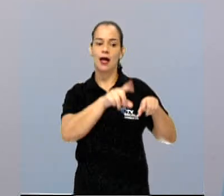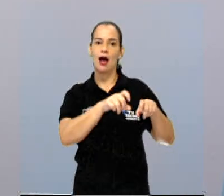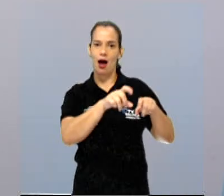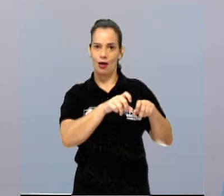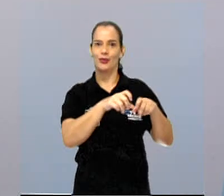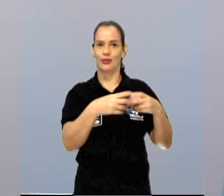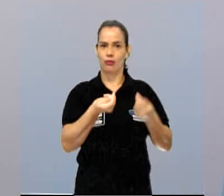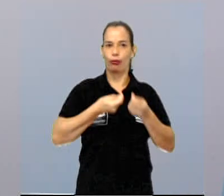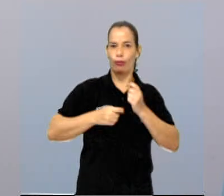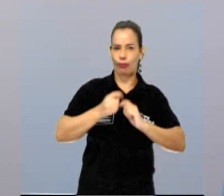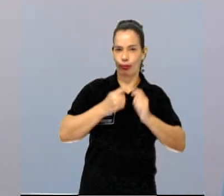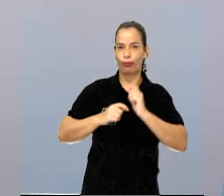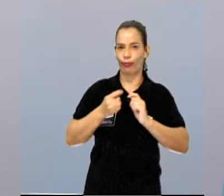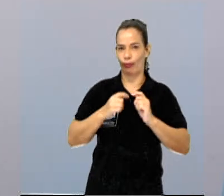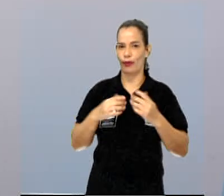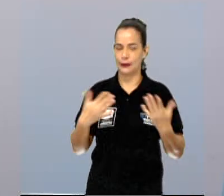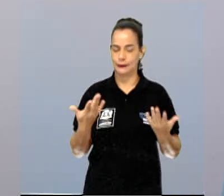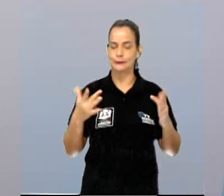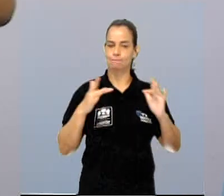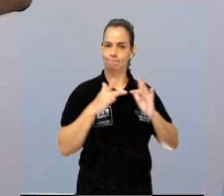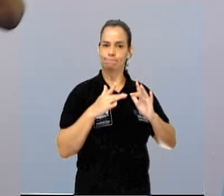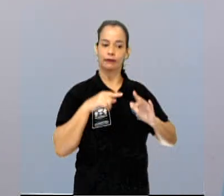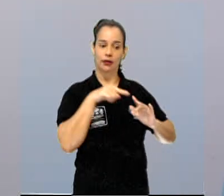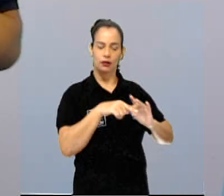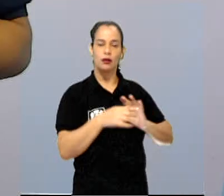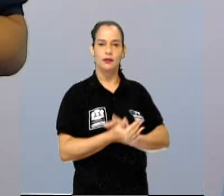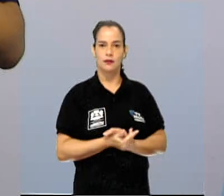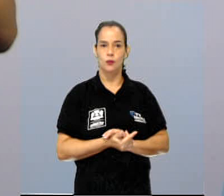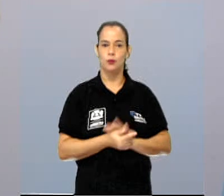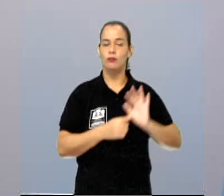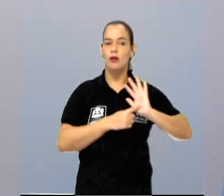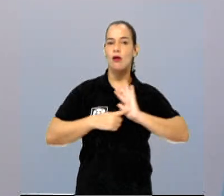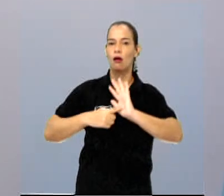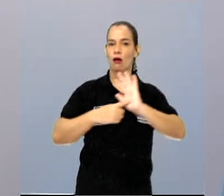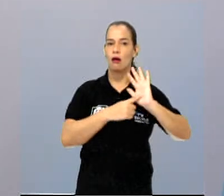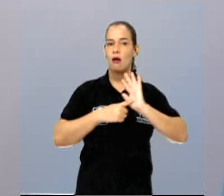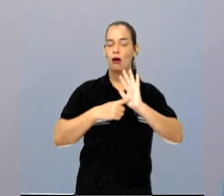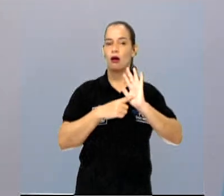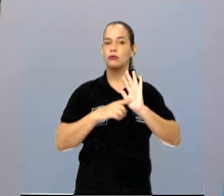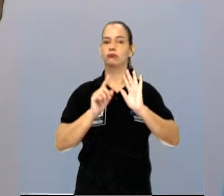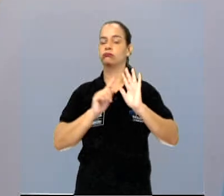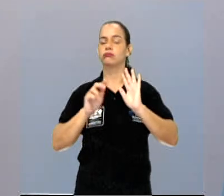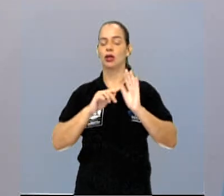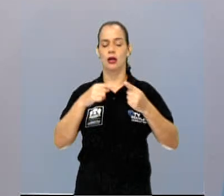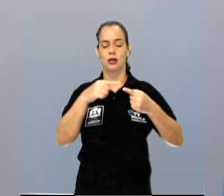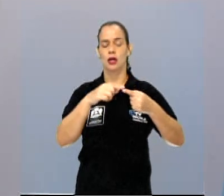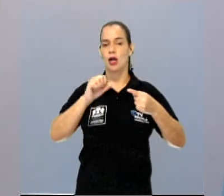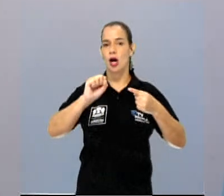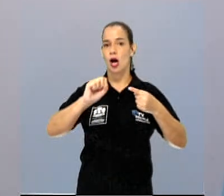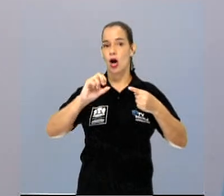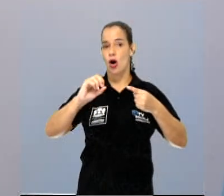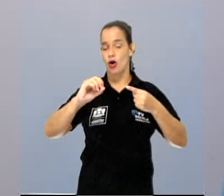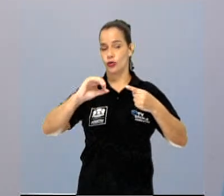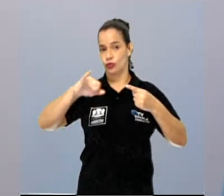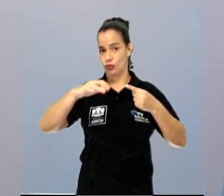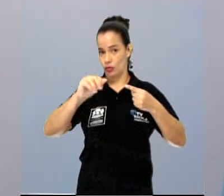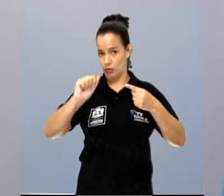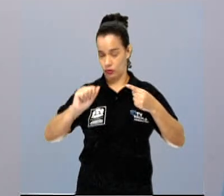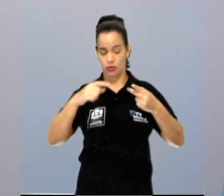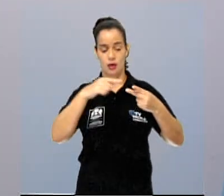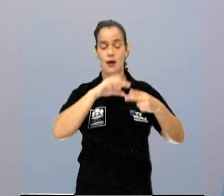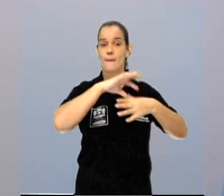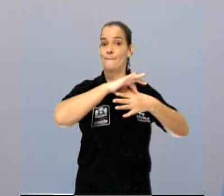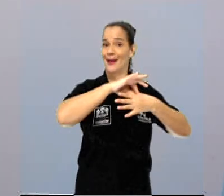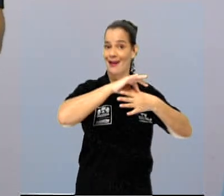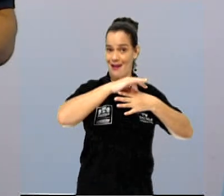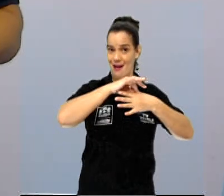de produtos ligados ao agronegócio, com destaque para soja e para carne bovina.